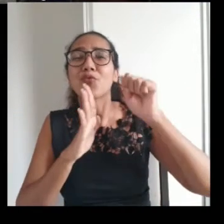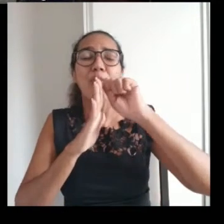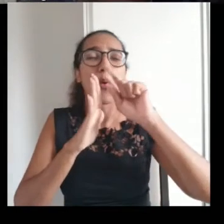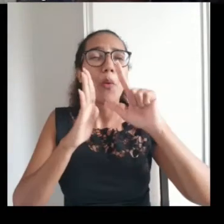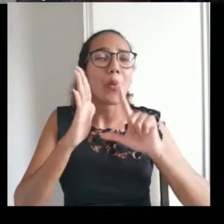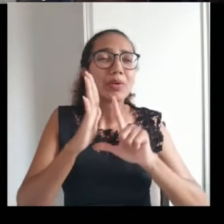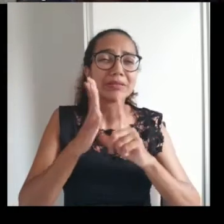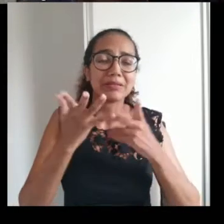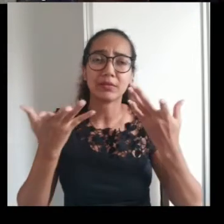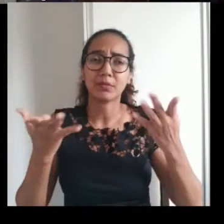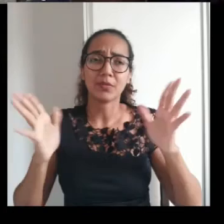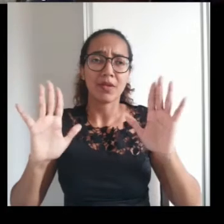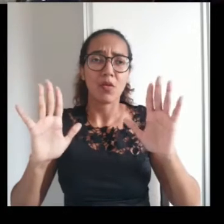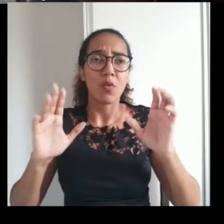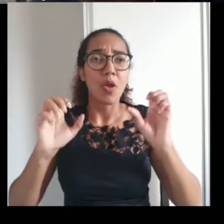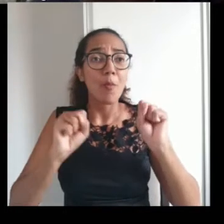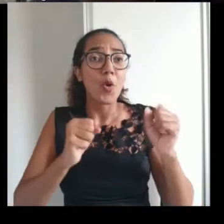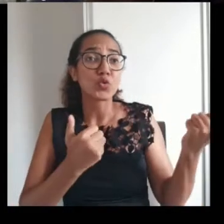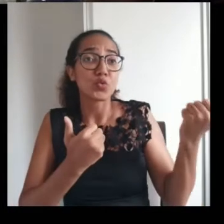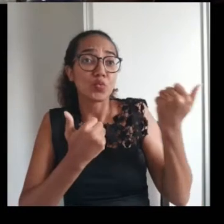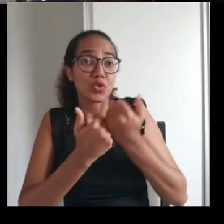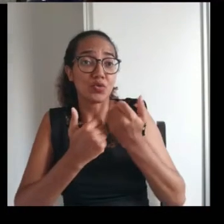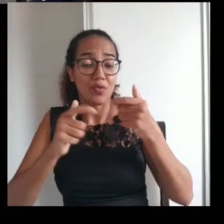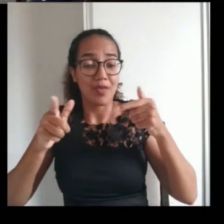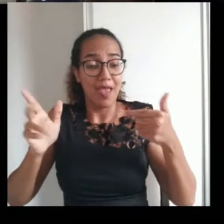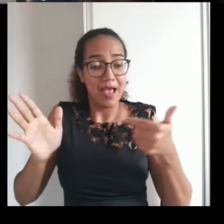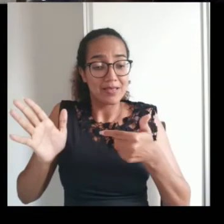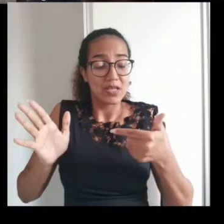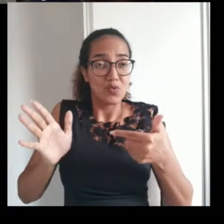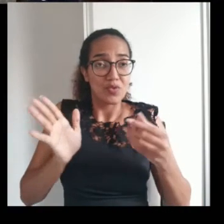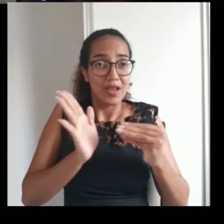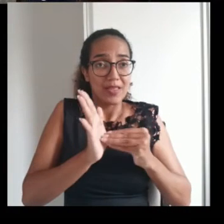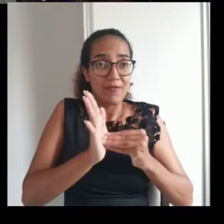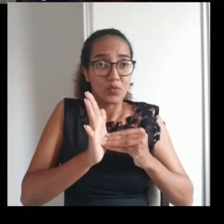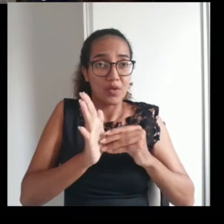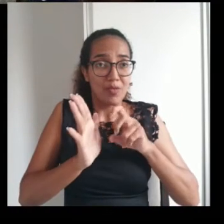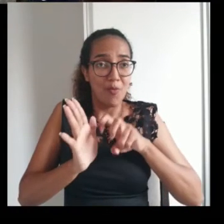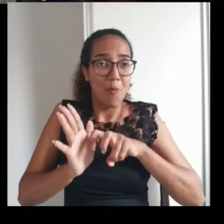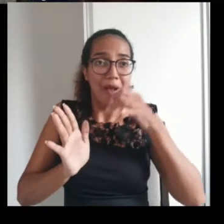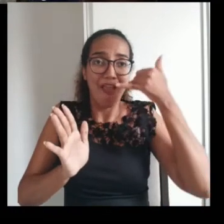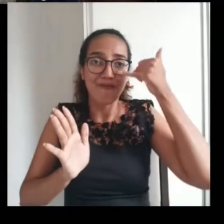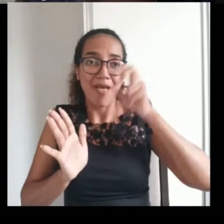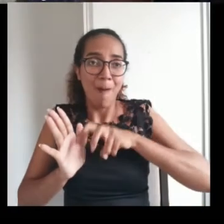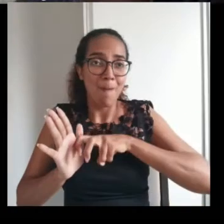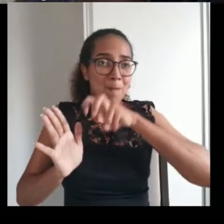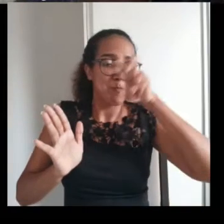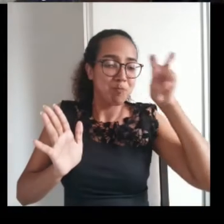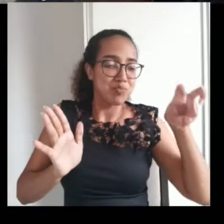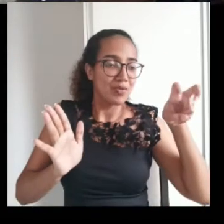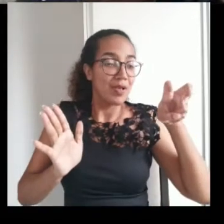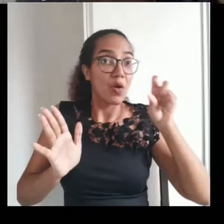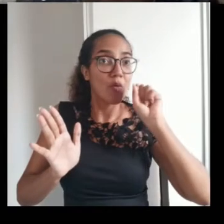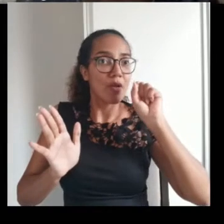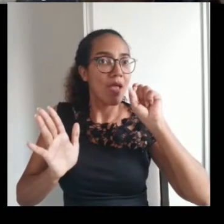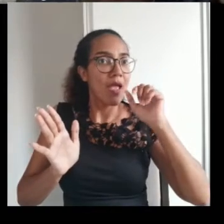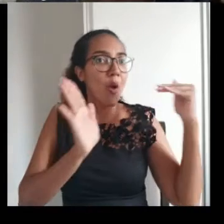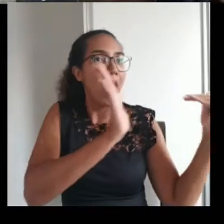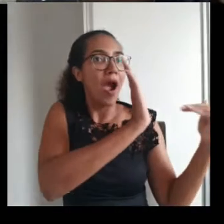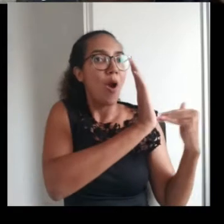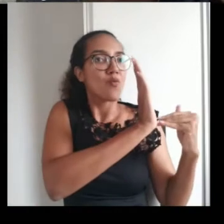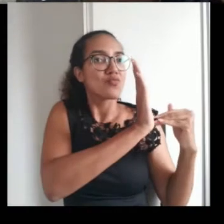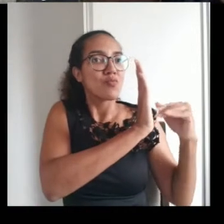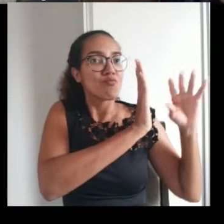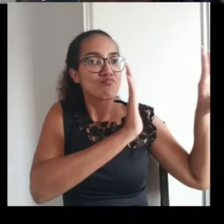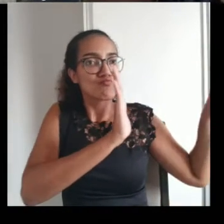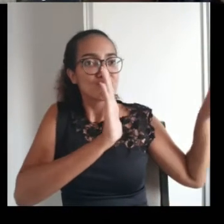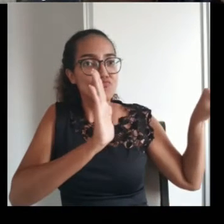fazer isso, ó, substituir pela última conta. Tá certo? Aqui tem uma lógica que vai nessa linha do que eu falei, ó. Tá vendo